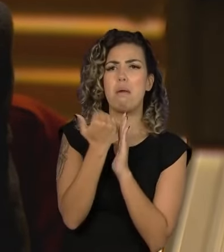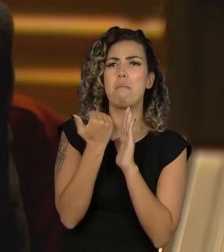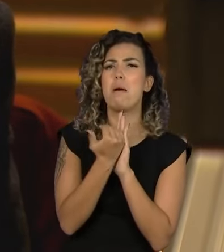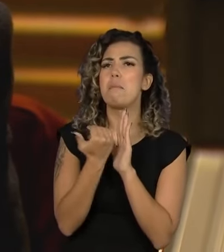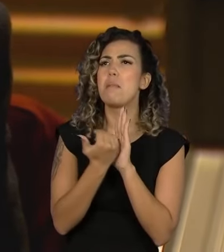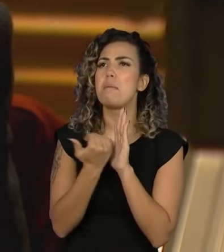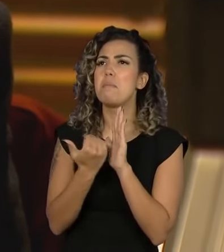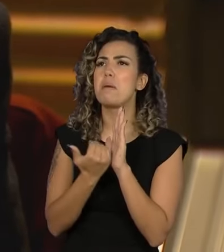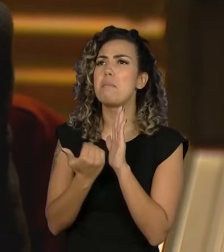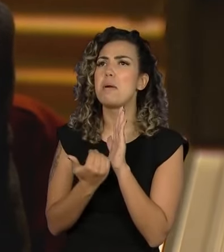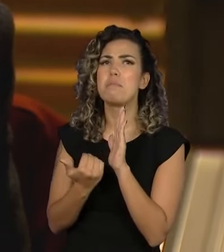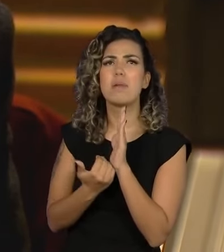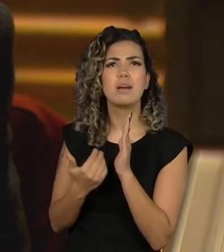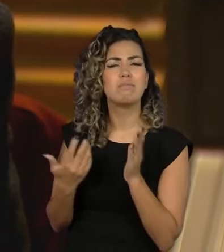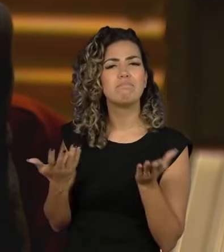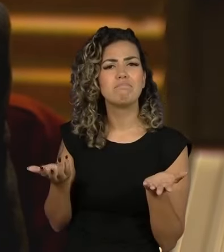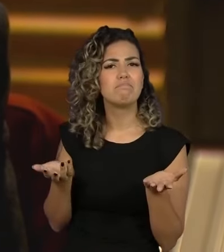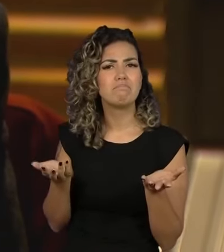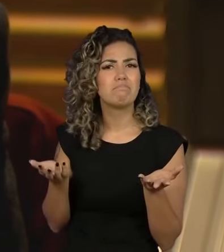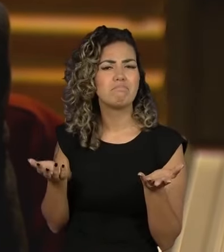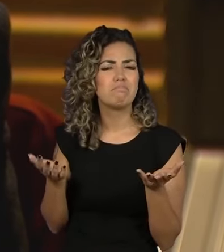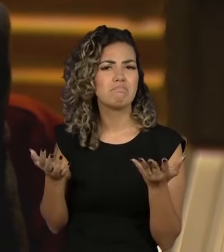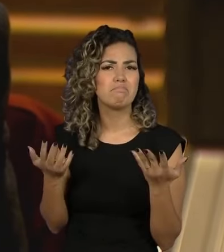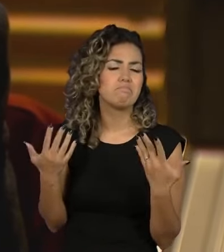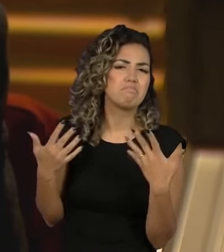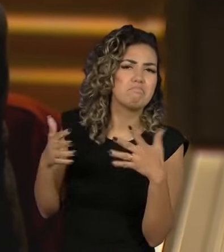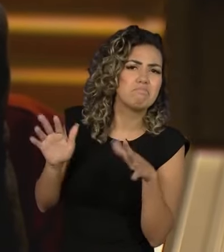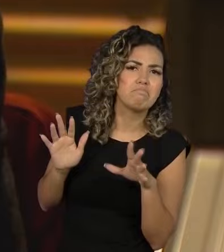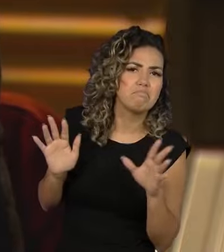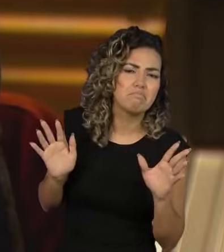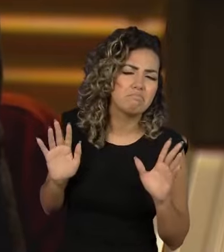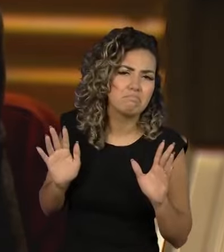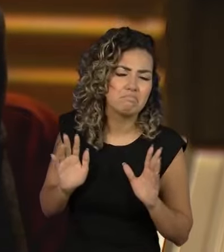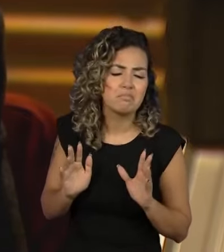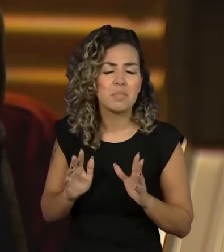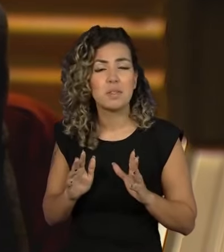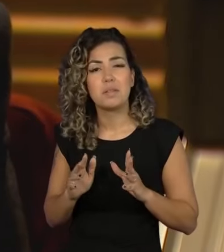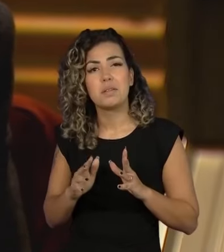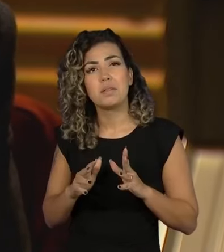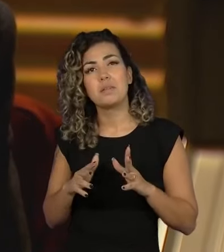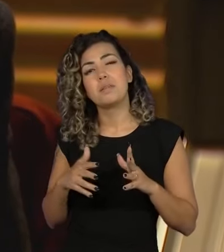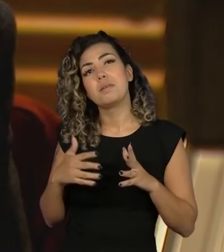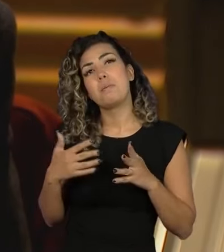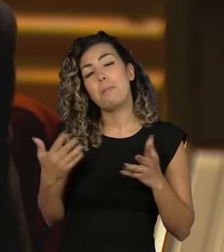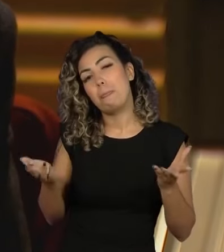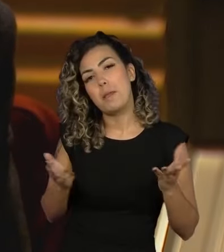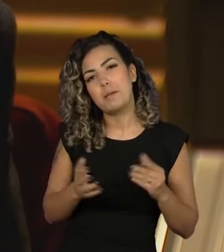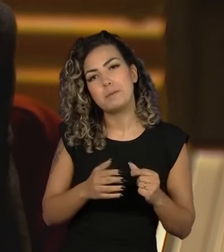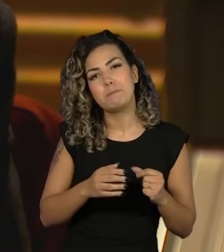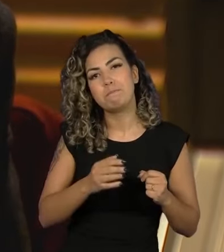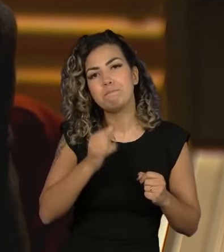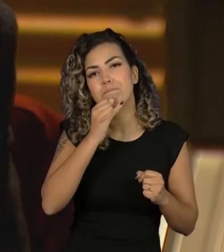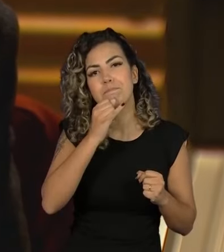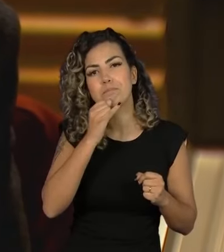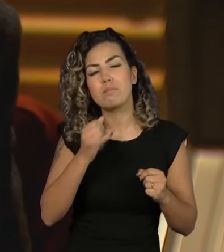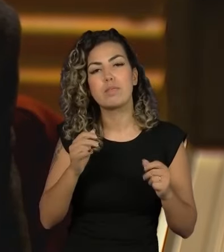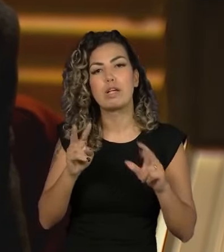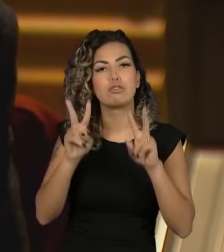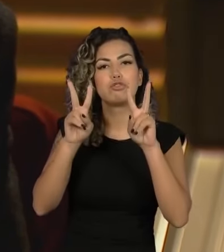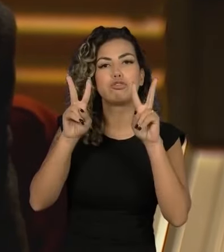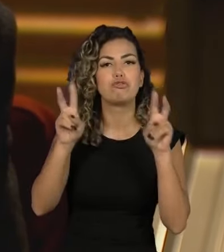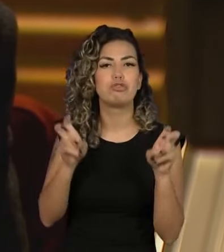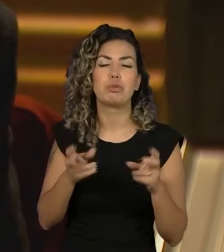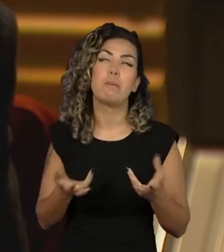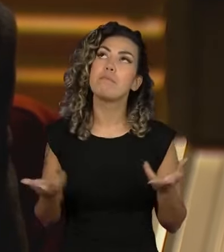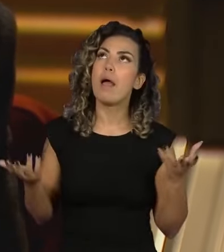lá funcionou aí joga lá num título 10